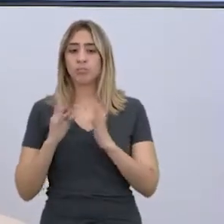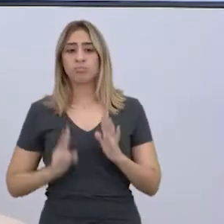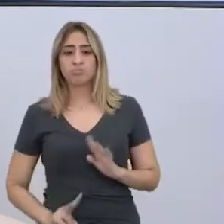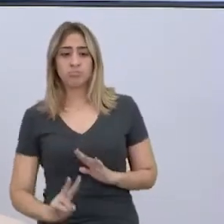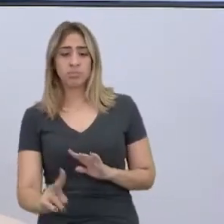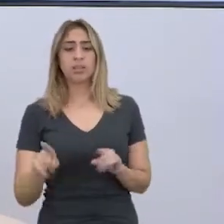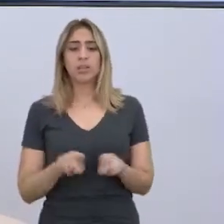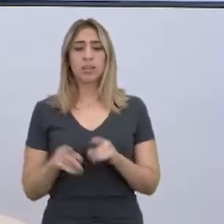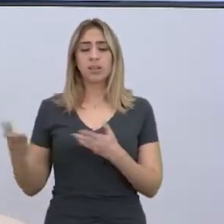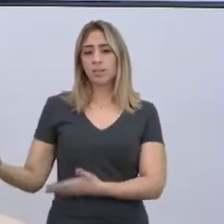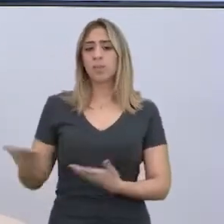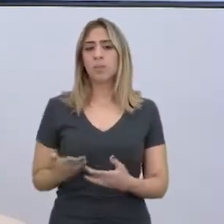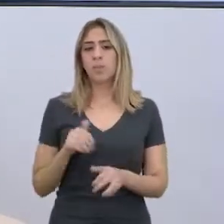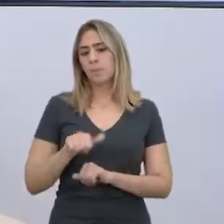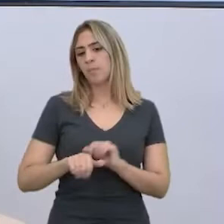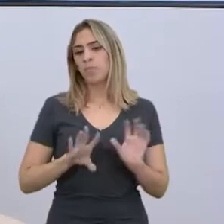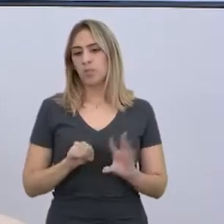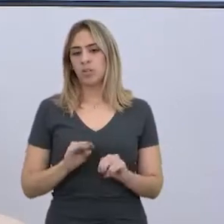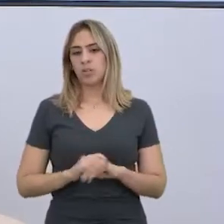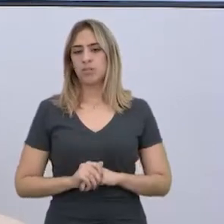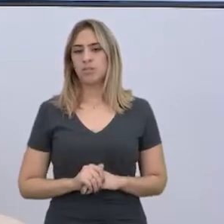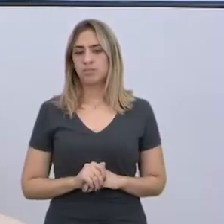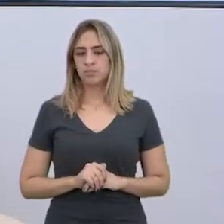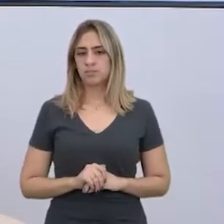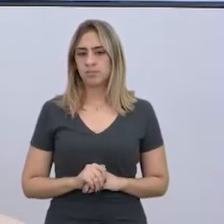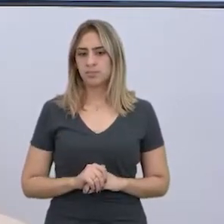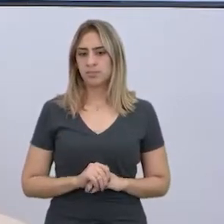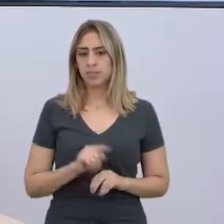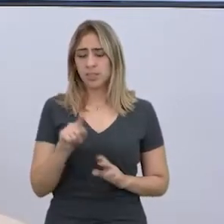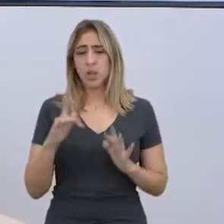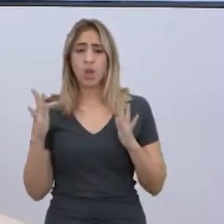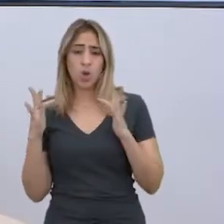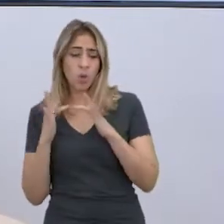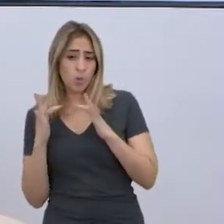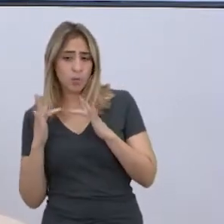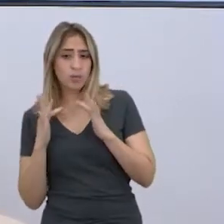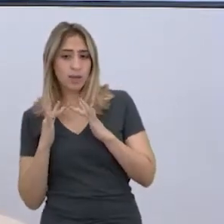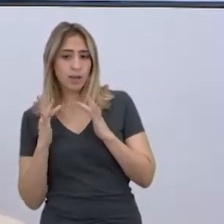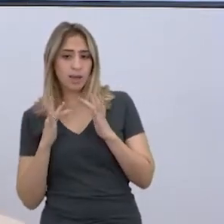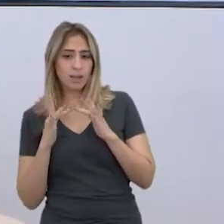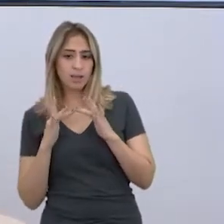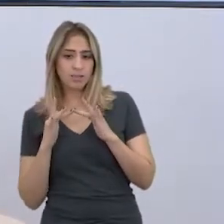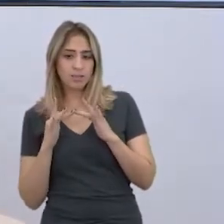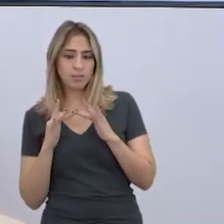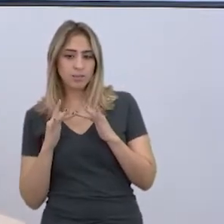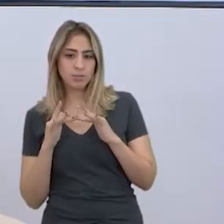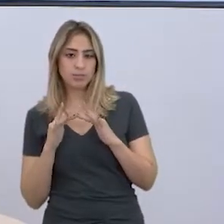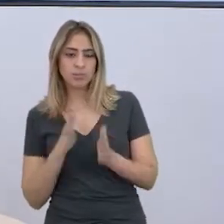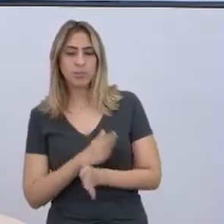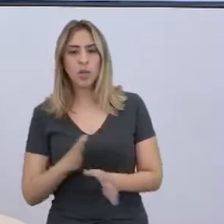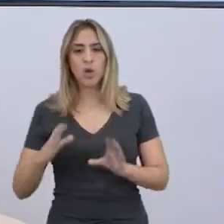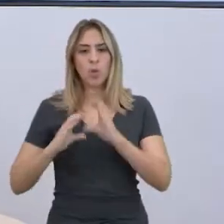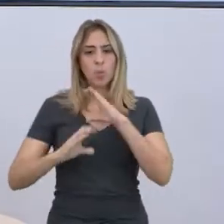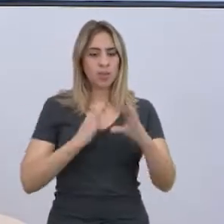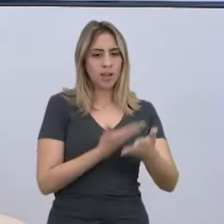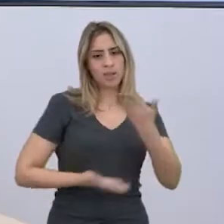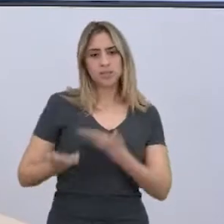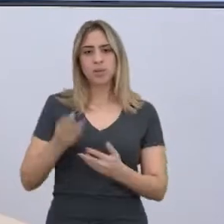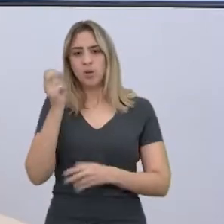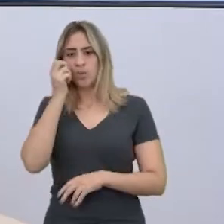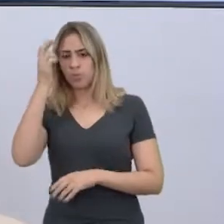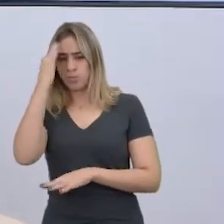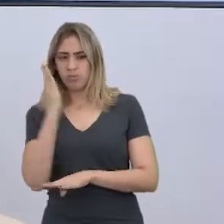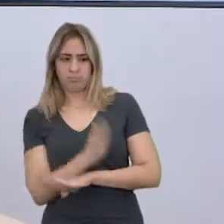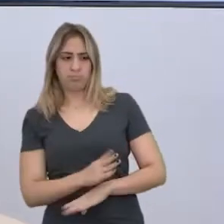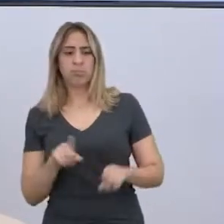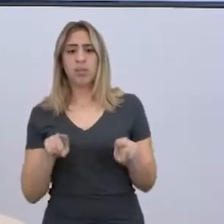e acaba havendo uma modificação. Seja esse contato por meio de comunicação, que seria a aculturação